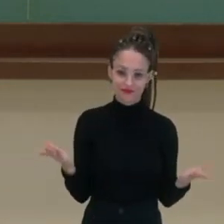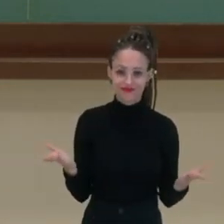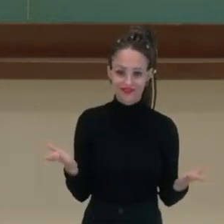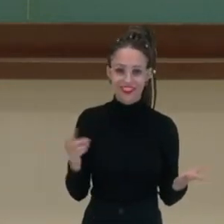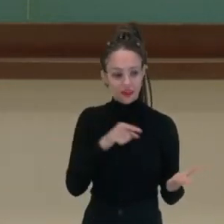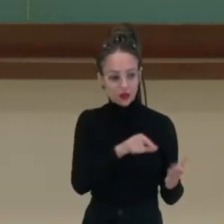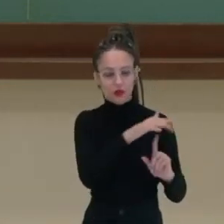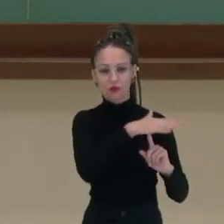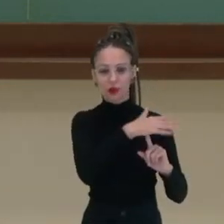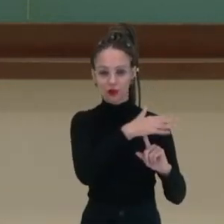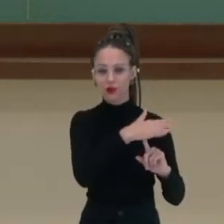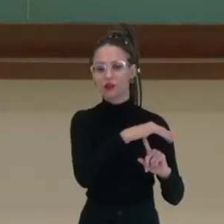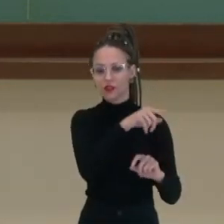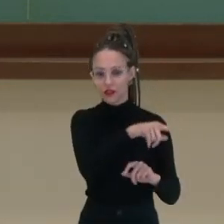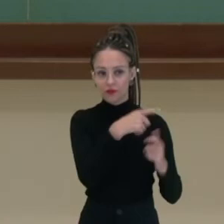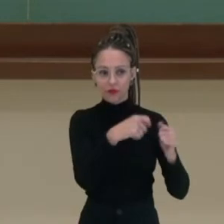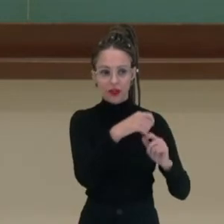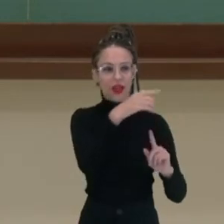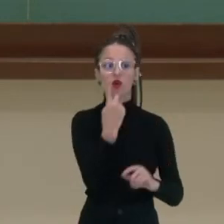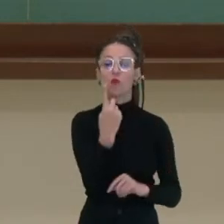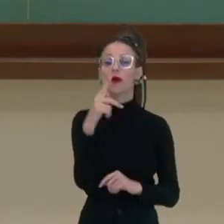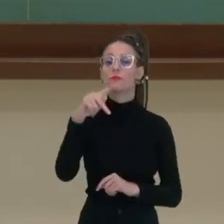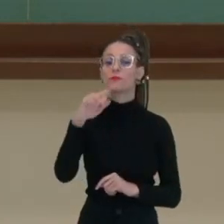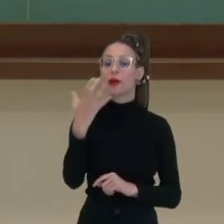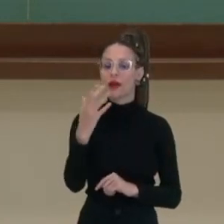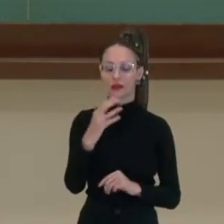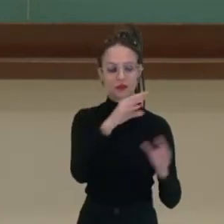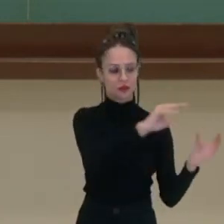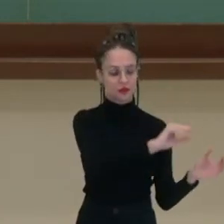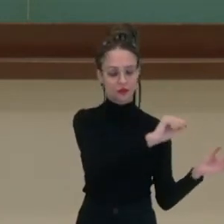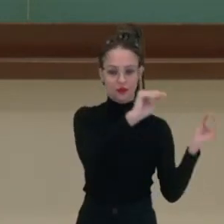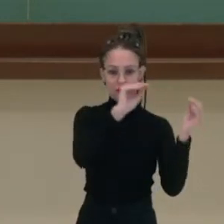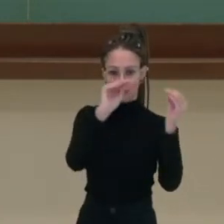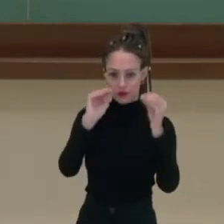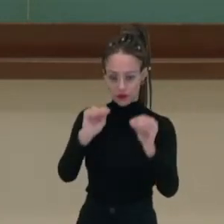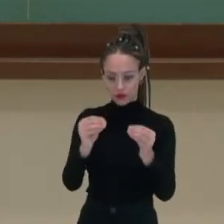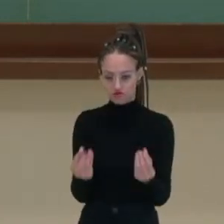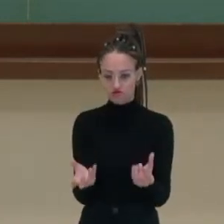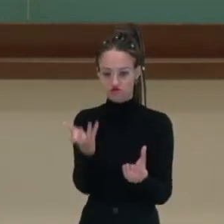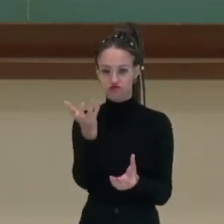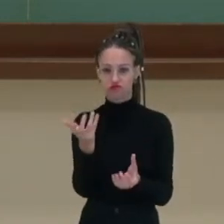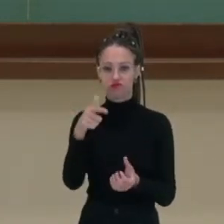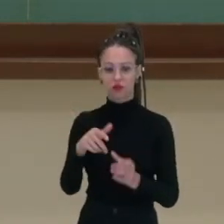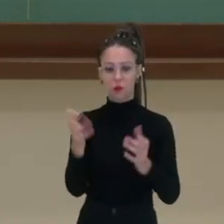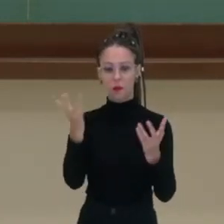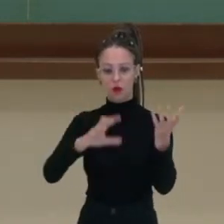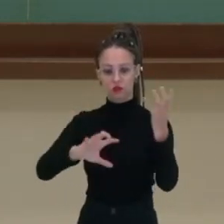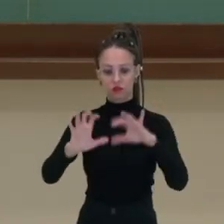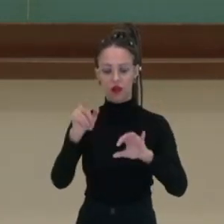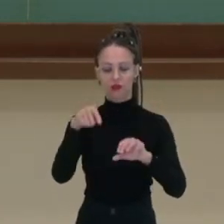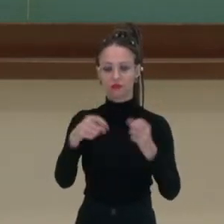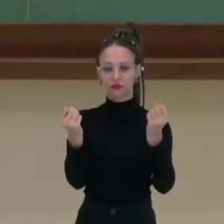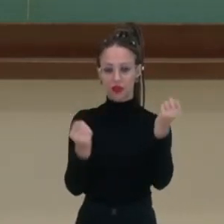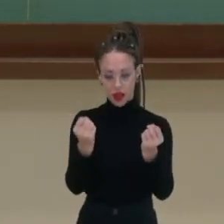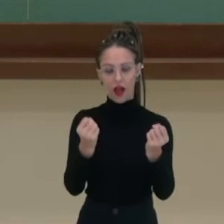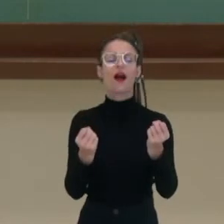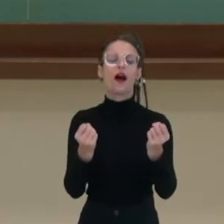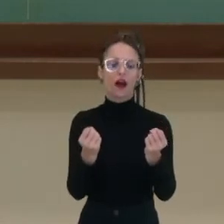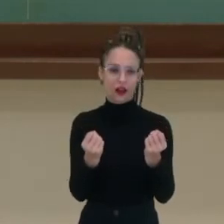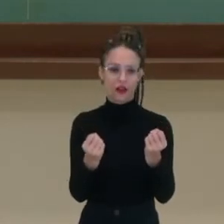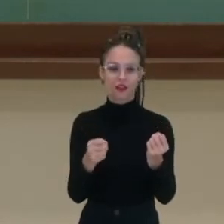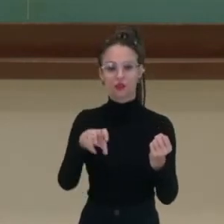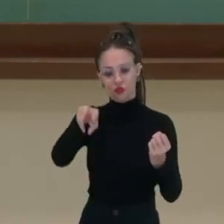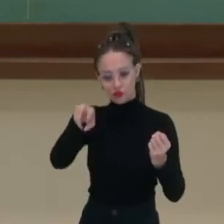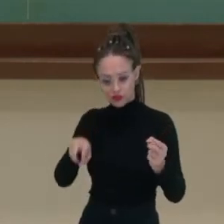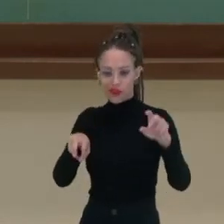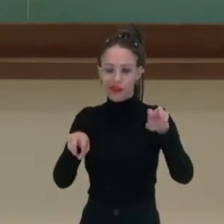aquele motor é uma das peças que vai estar sendo equipada e montada um veículo, aí sim, com banquinho